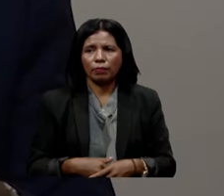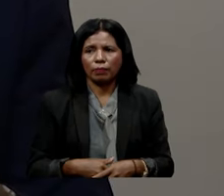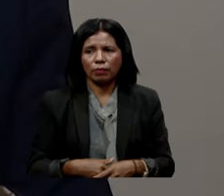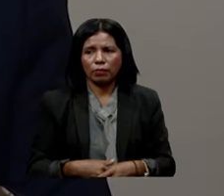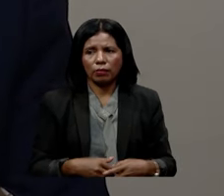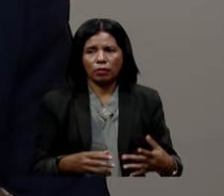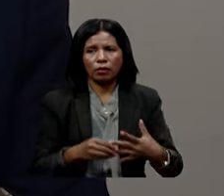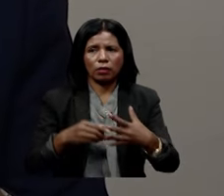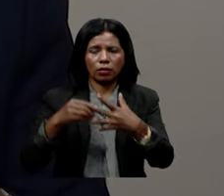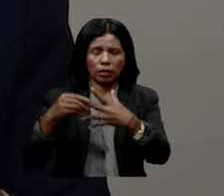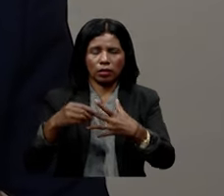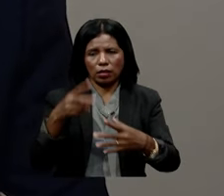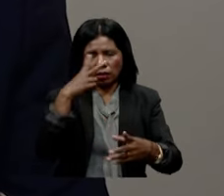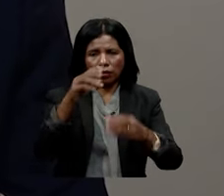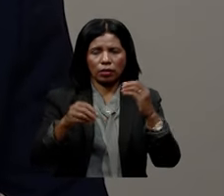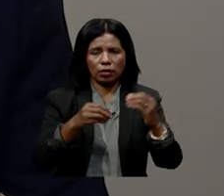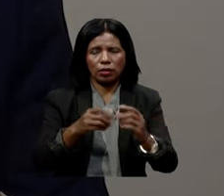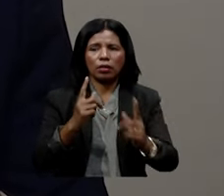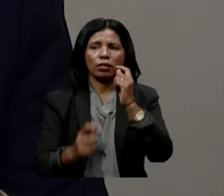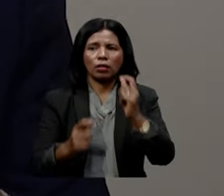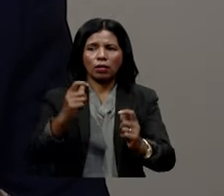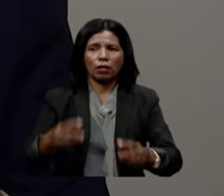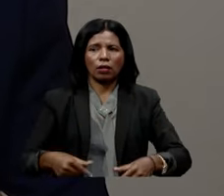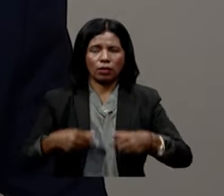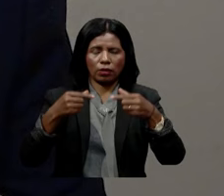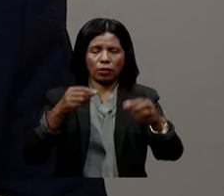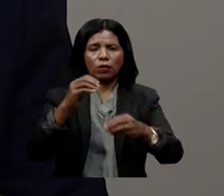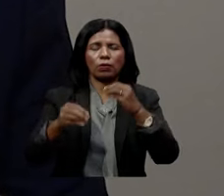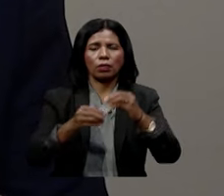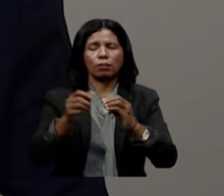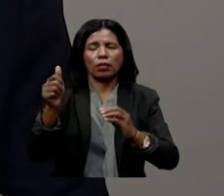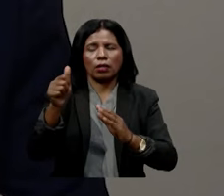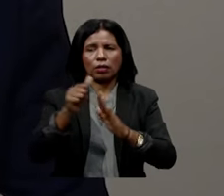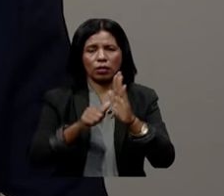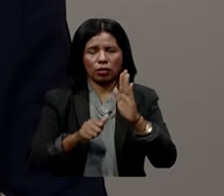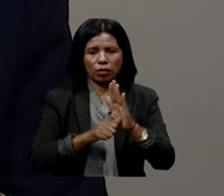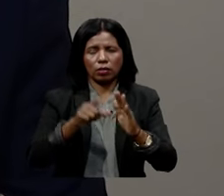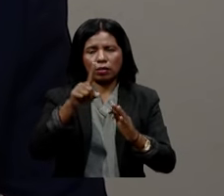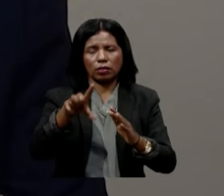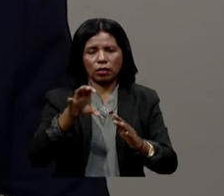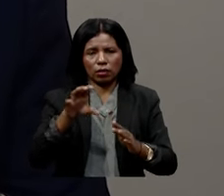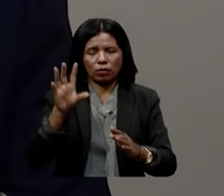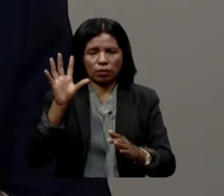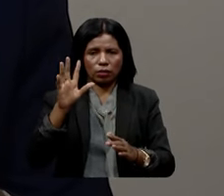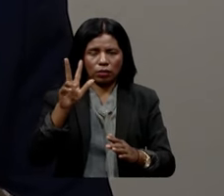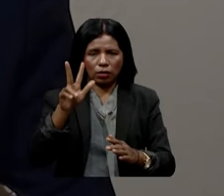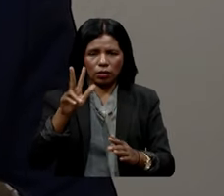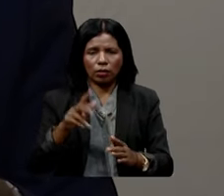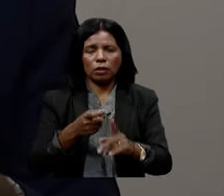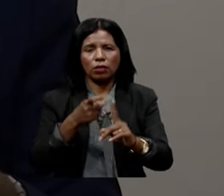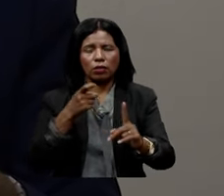exige nulidade insanável. Tribunal foi base com o artigo 103, o